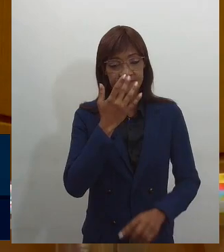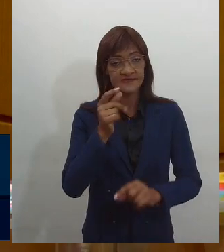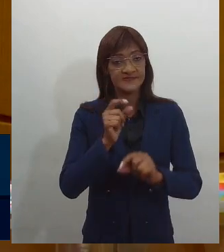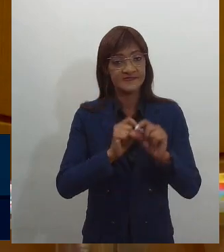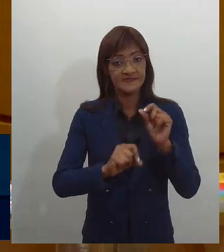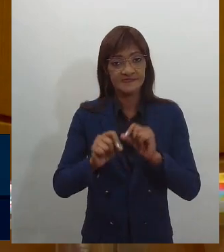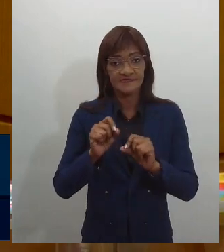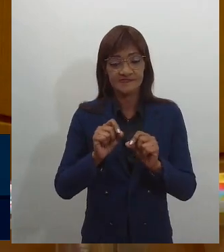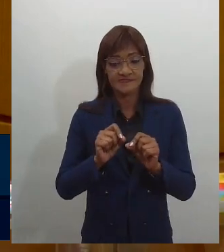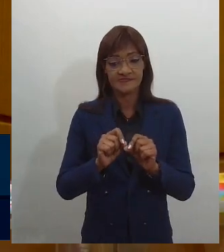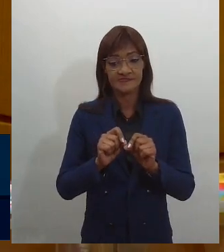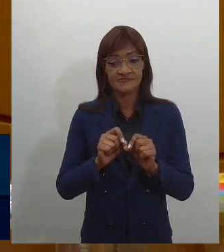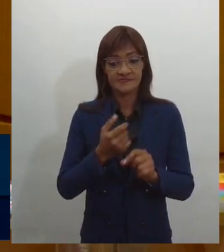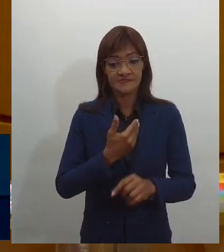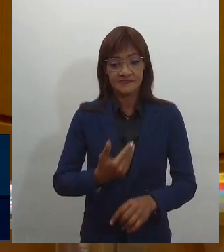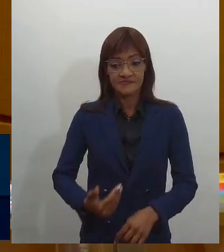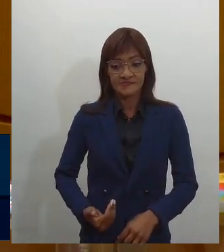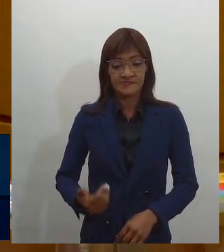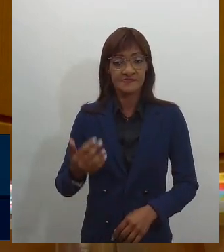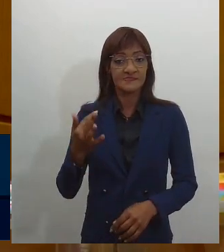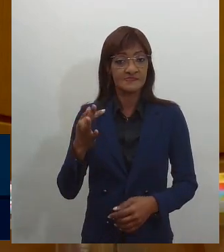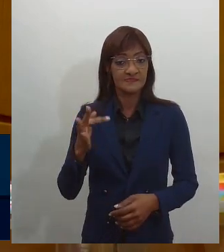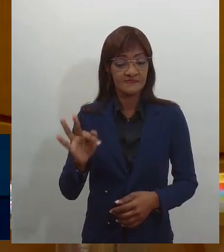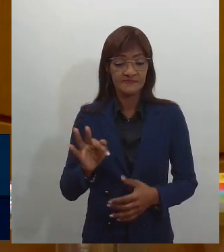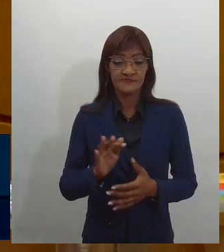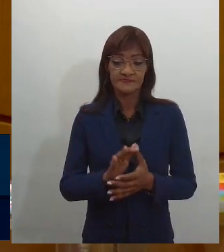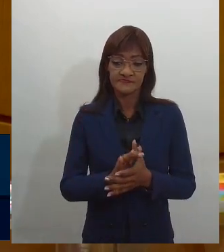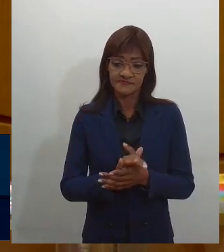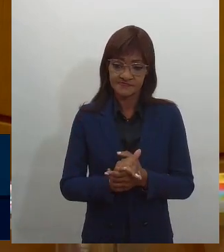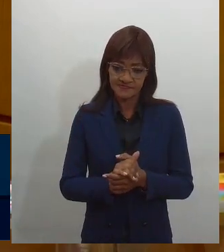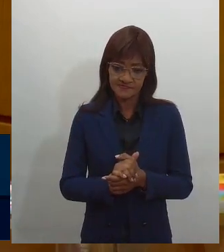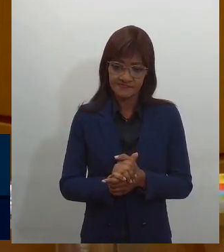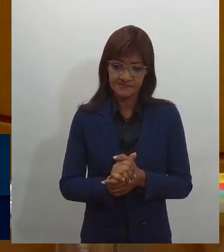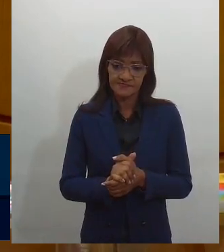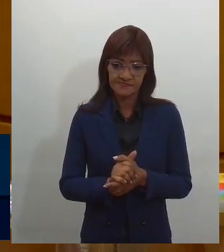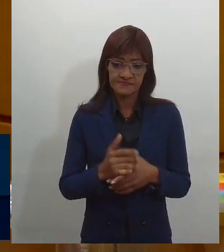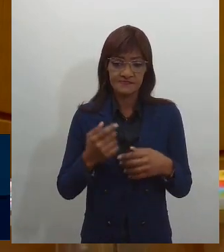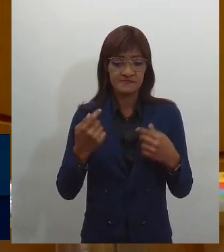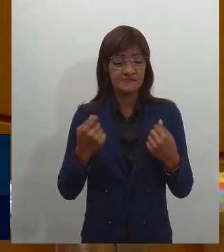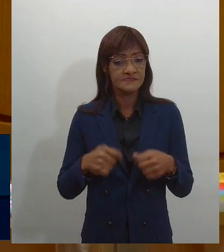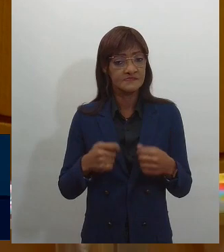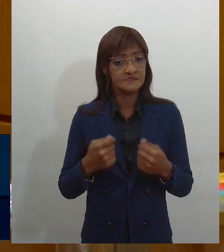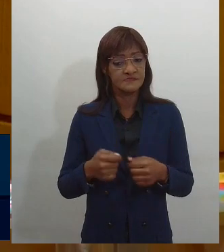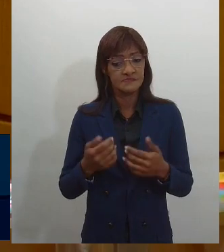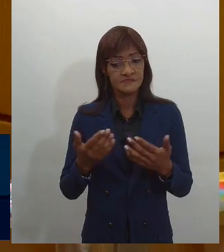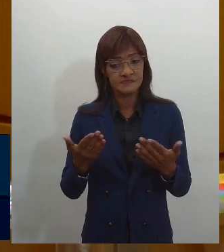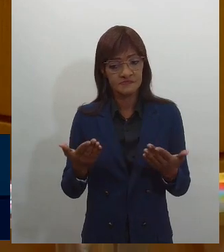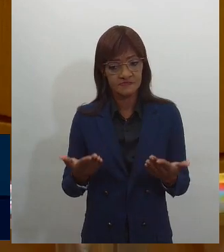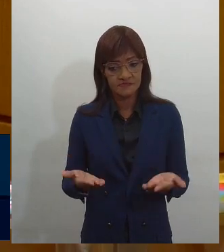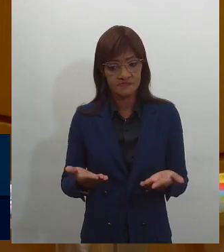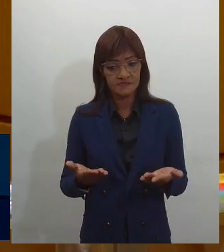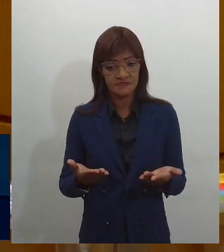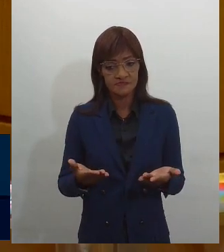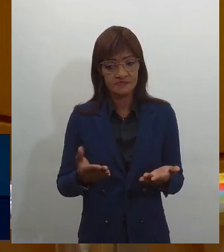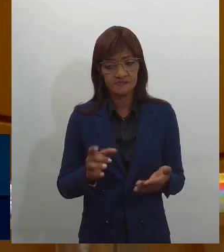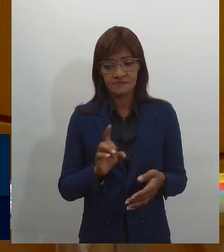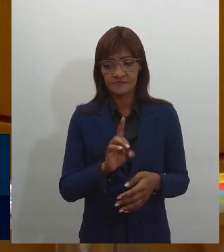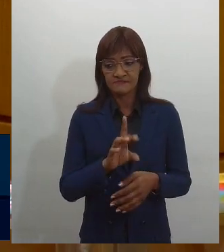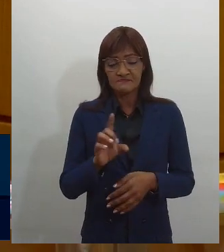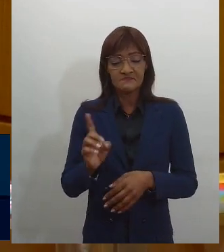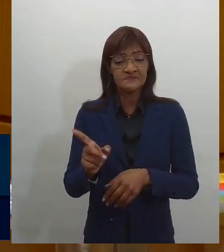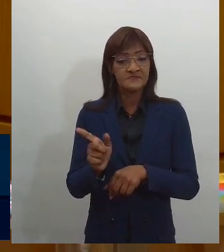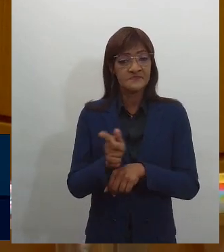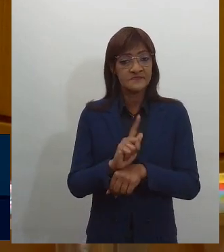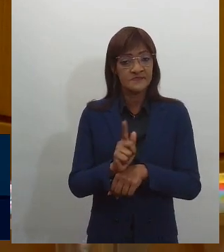que já está aguardando. O que precisa é que os gestores realizem o seu trabalho e que